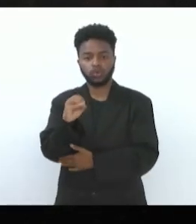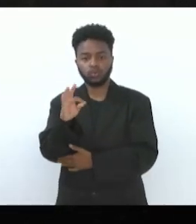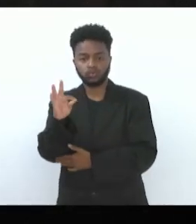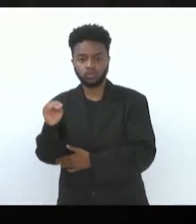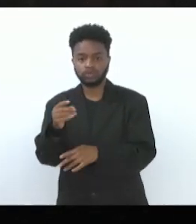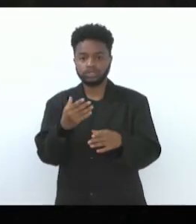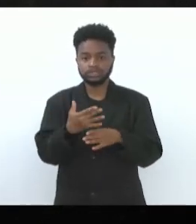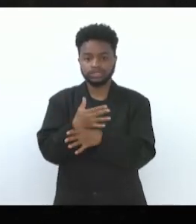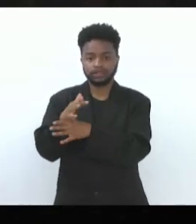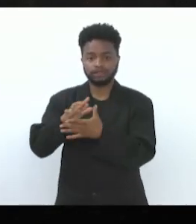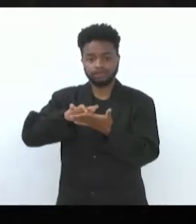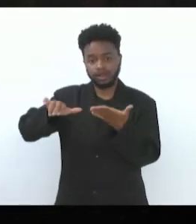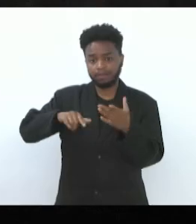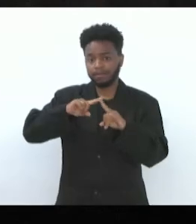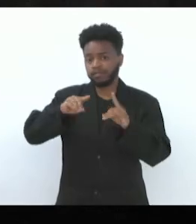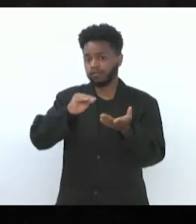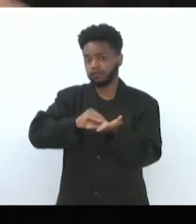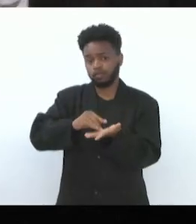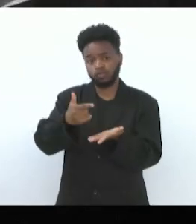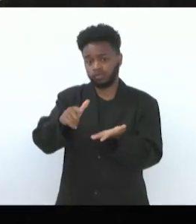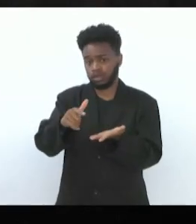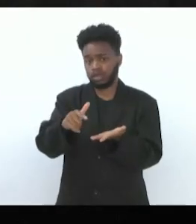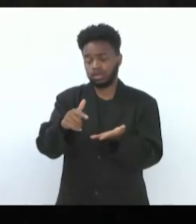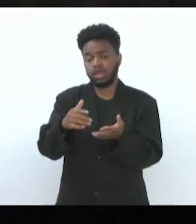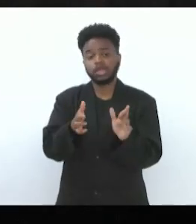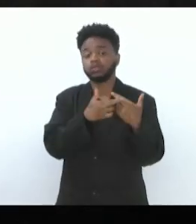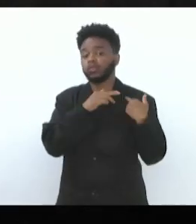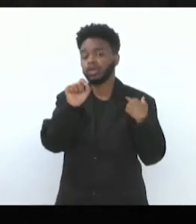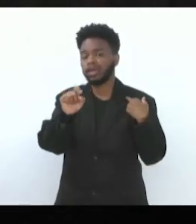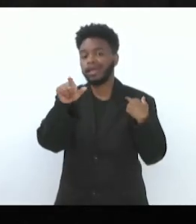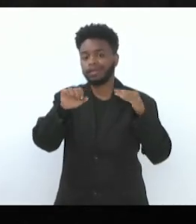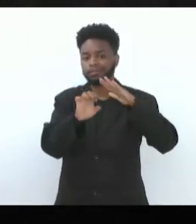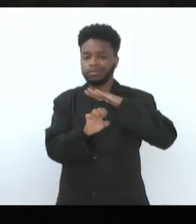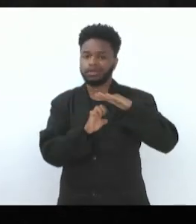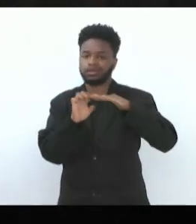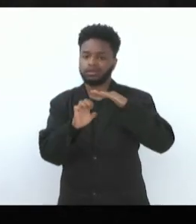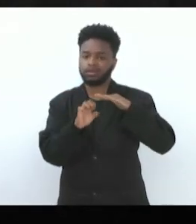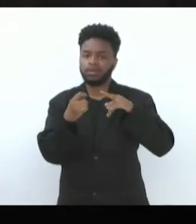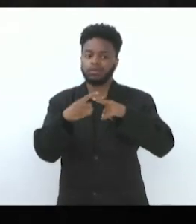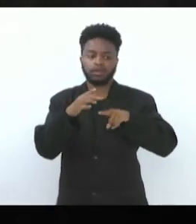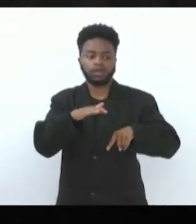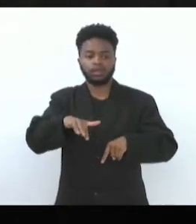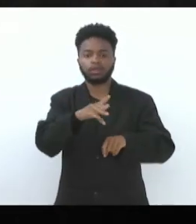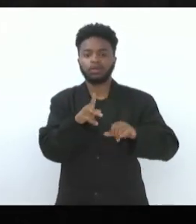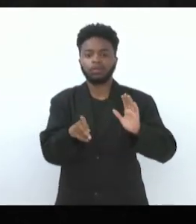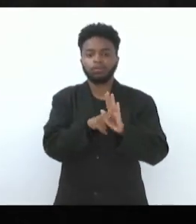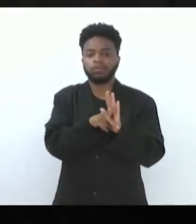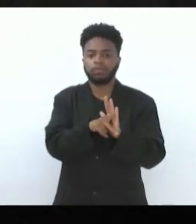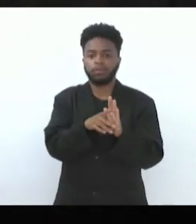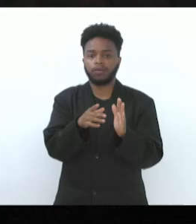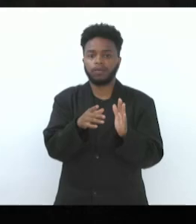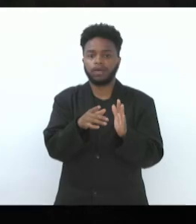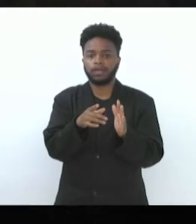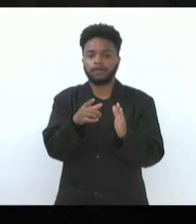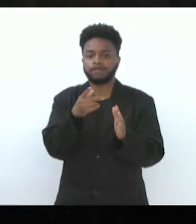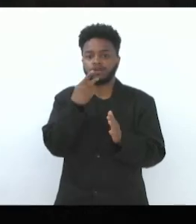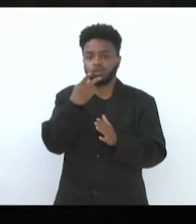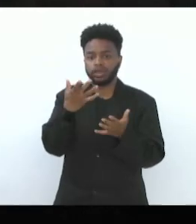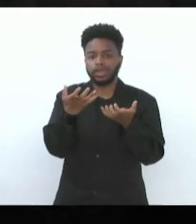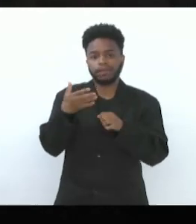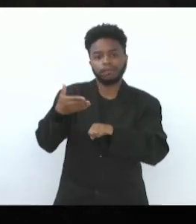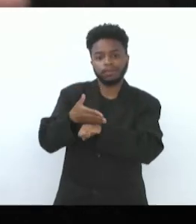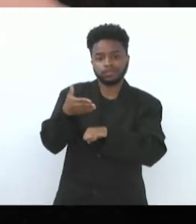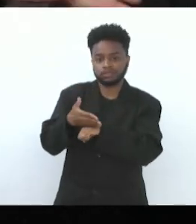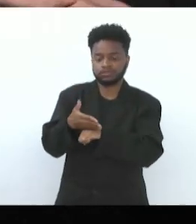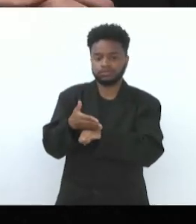Baixada e que não tem nenhum. A responsabilidade das empresas. Elas que foram se habilitar para participar do